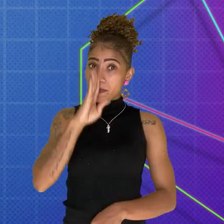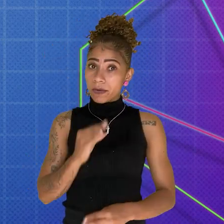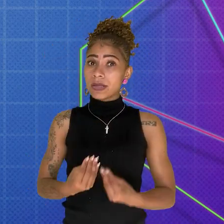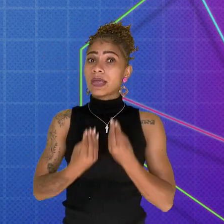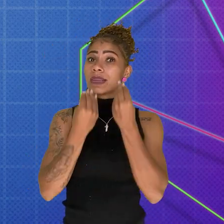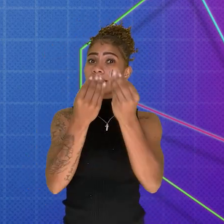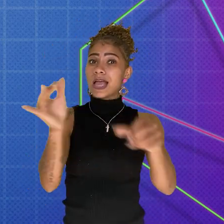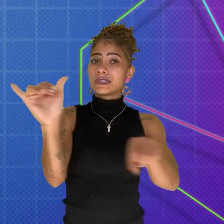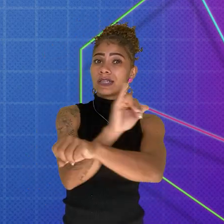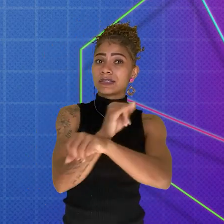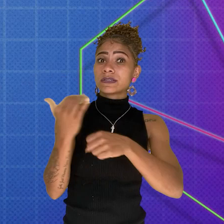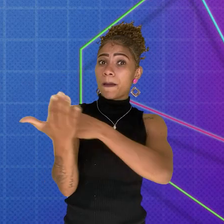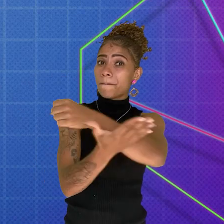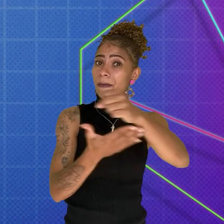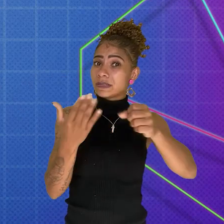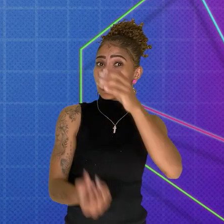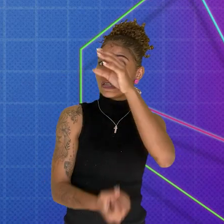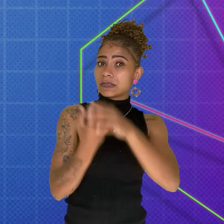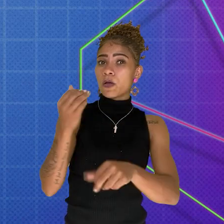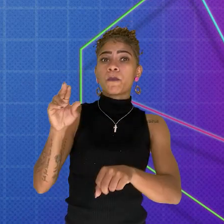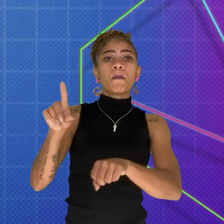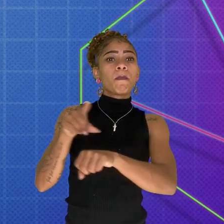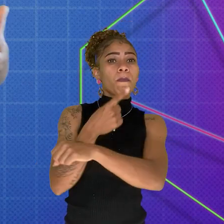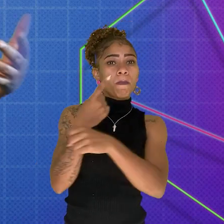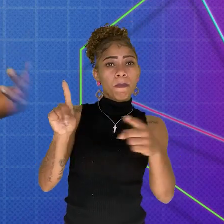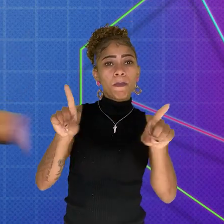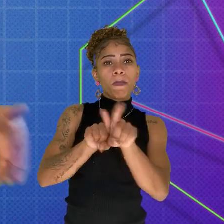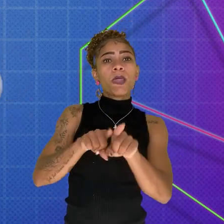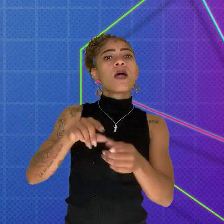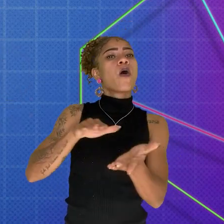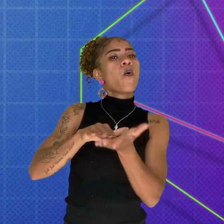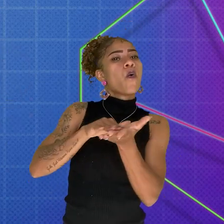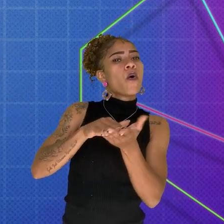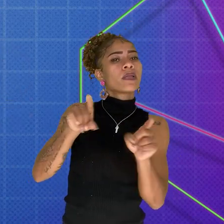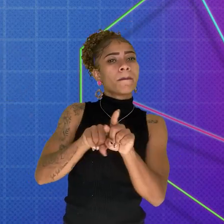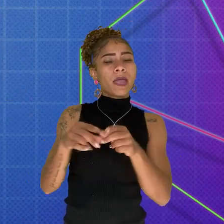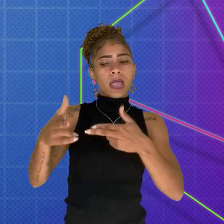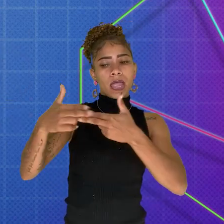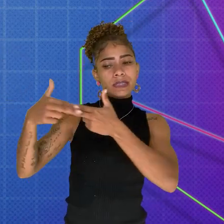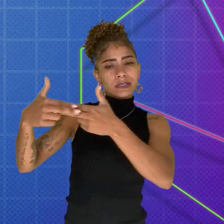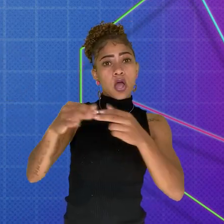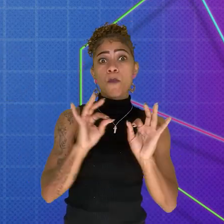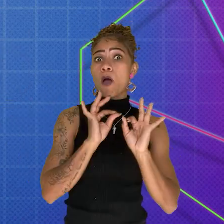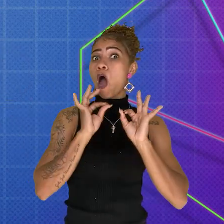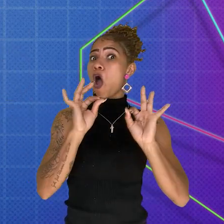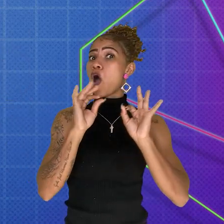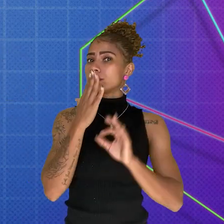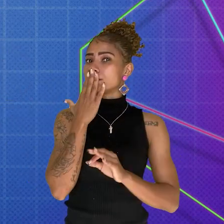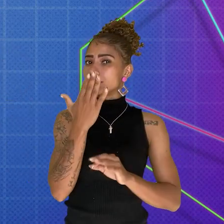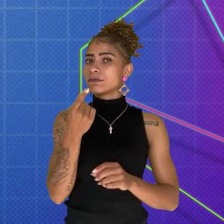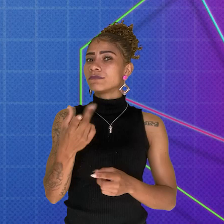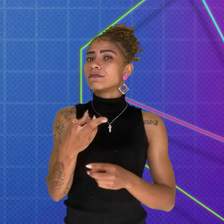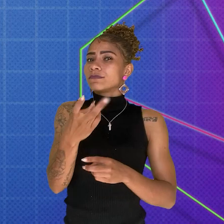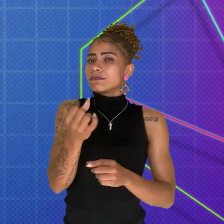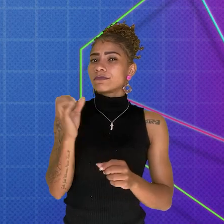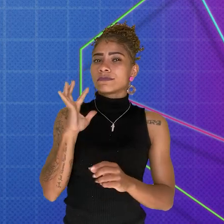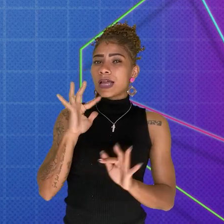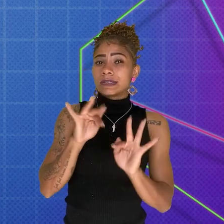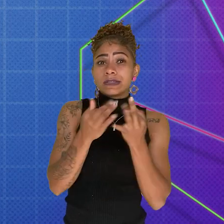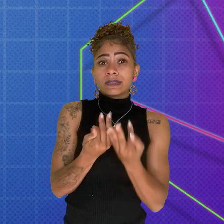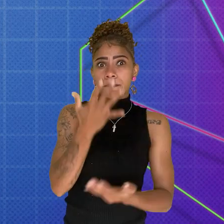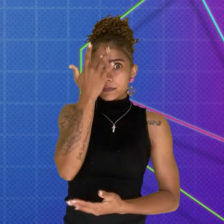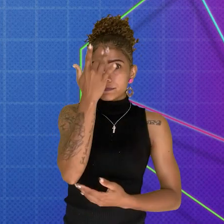que oferece recursos básicos de produção musical, incluindo gravação, mixagem e edição. É uma ótima opção para aqueles que procuram uma